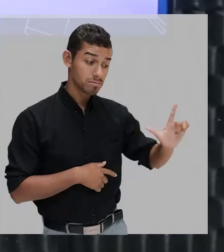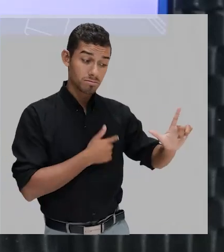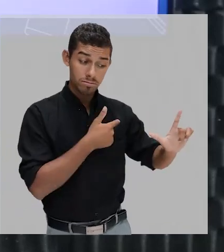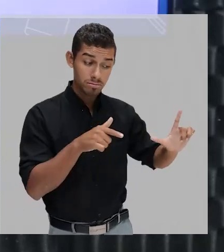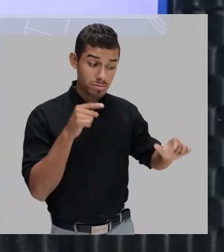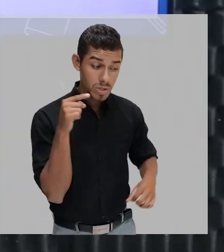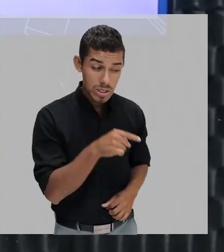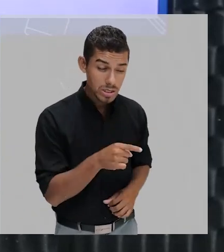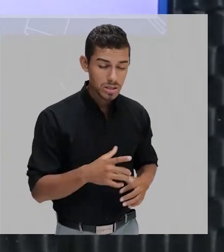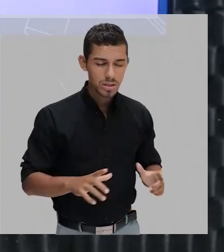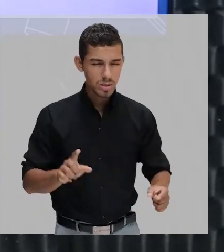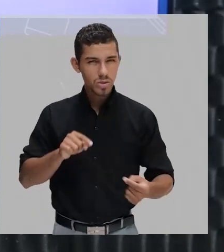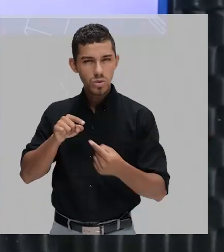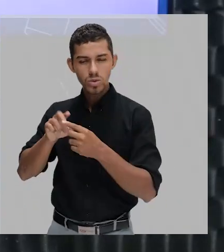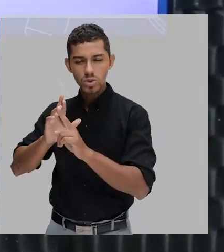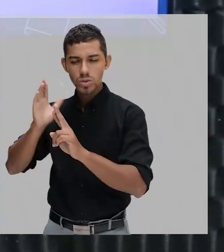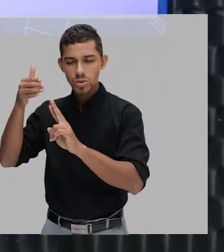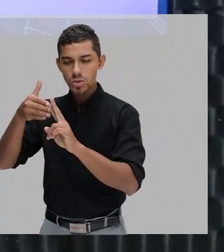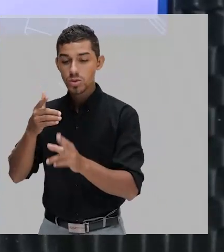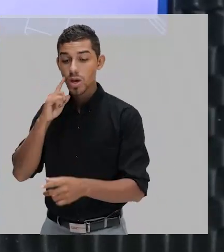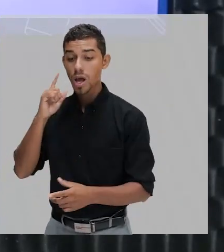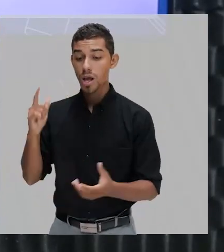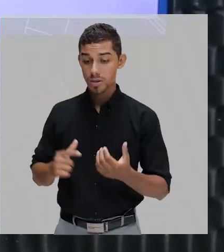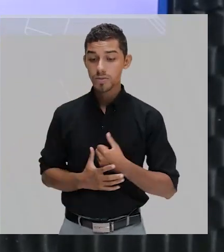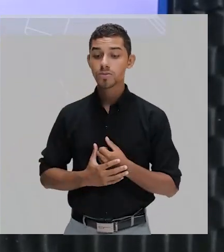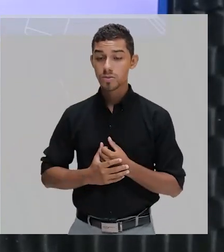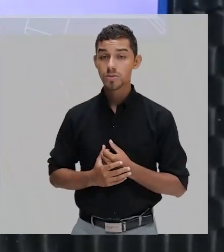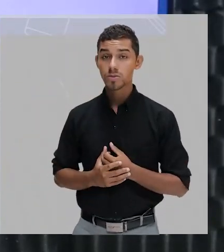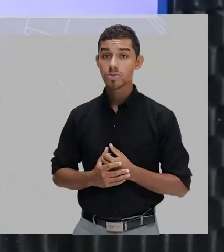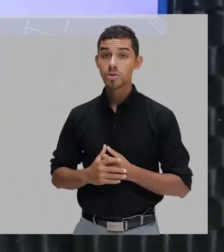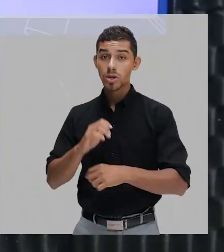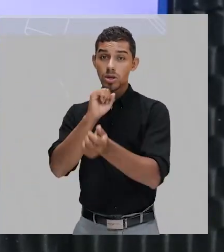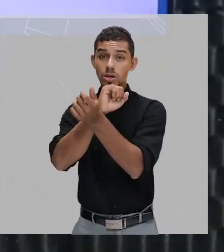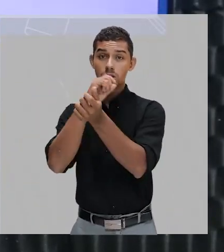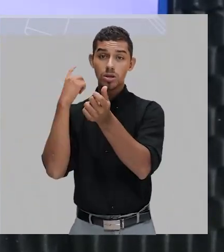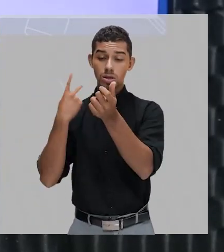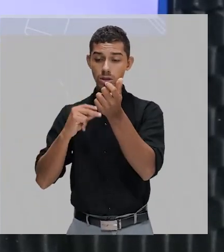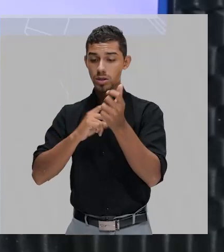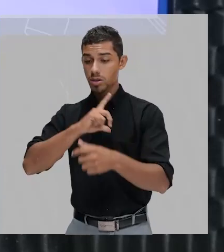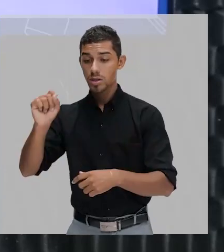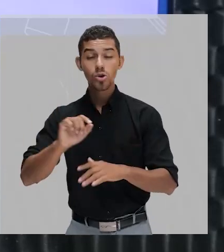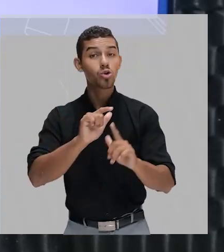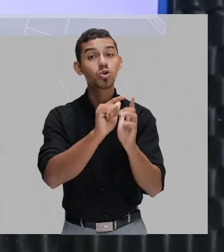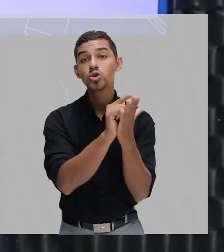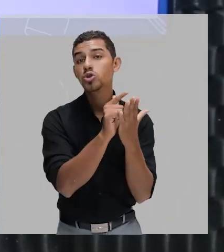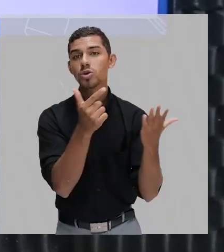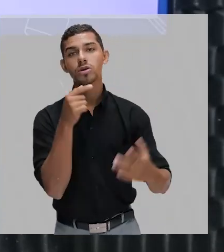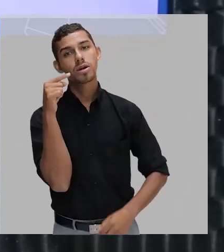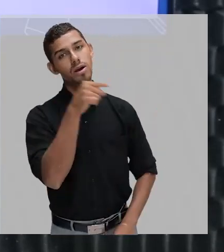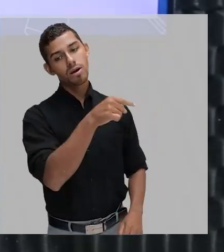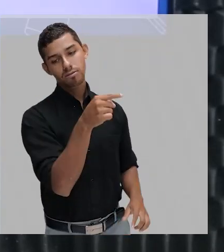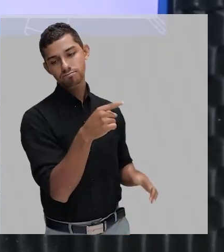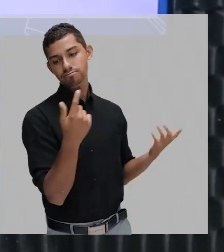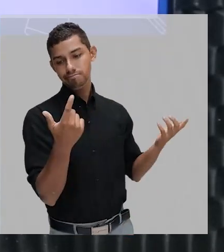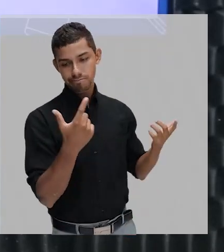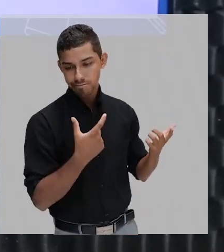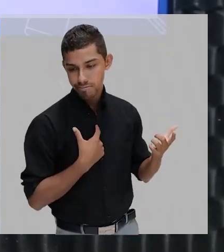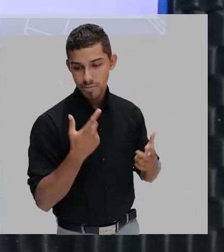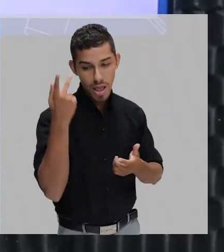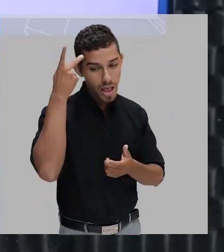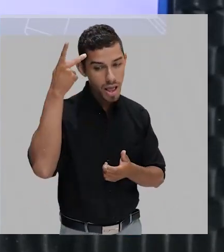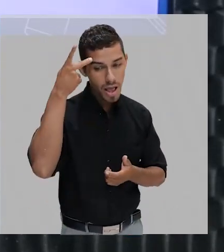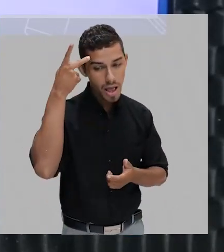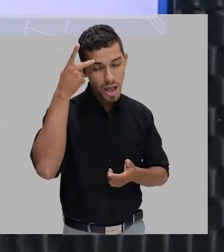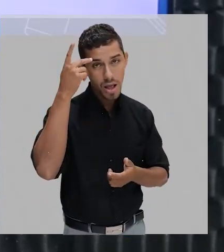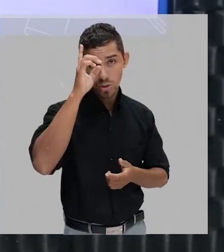literário. Vamos começar pela referência? Ali diz assim, ó, escravo fugitivo, jornal Correio Paulistano, de 13